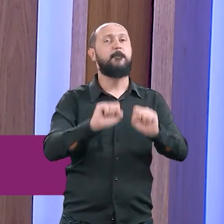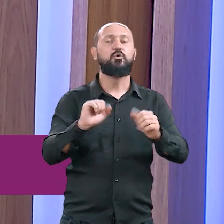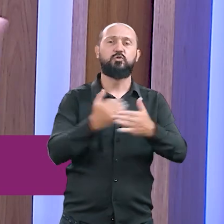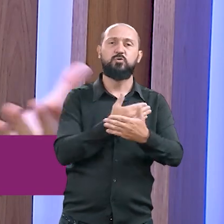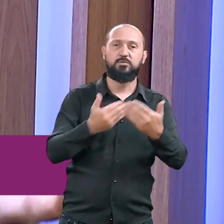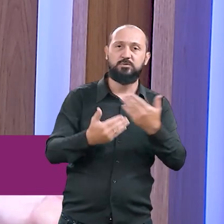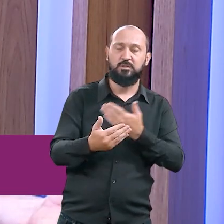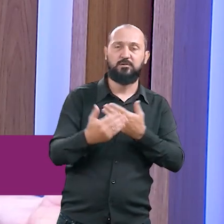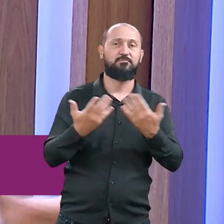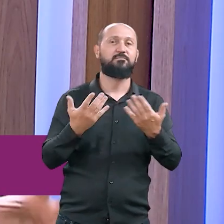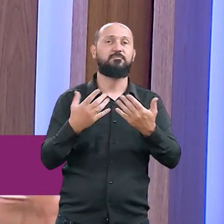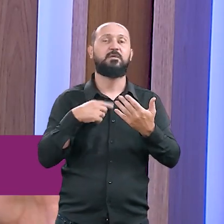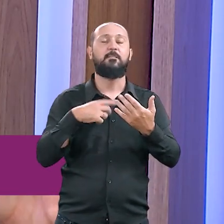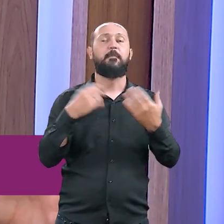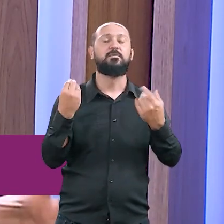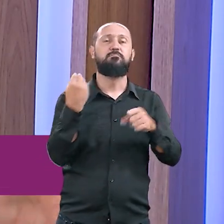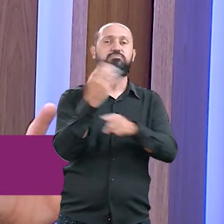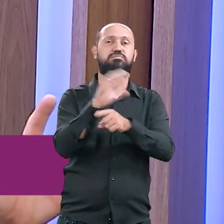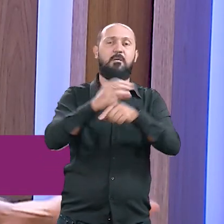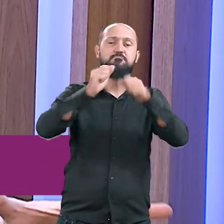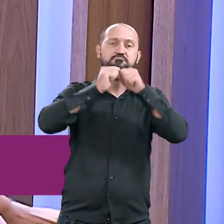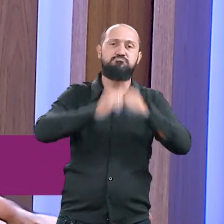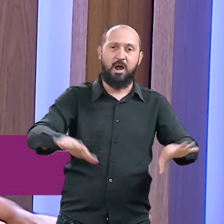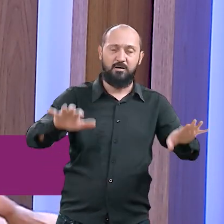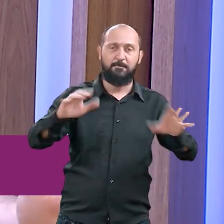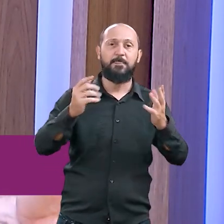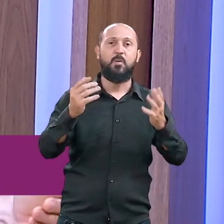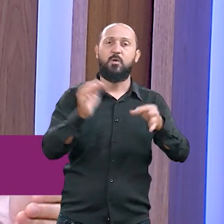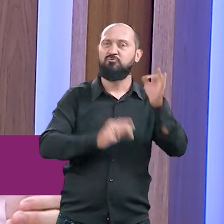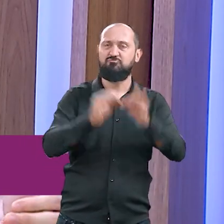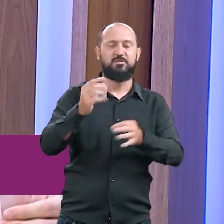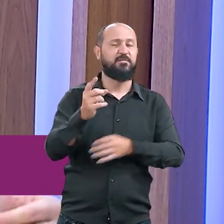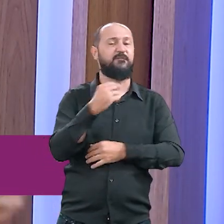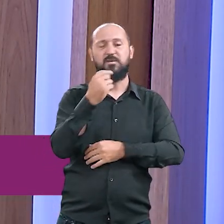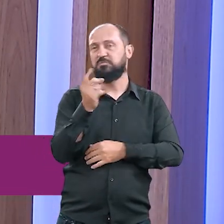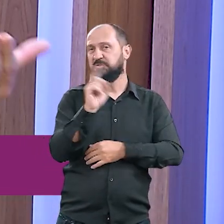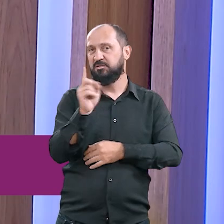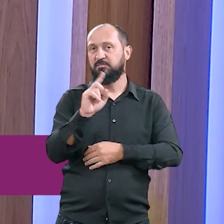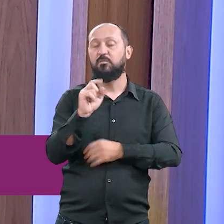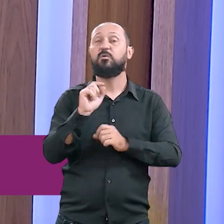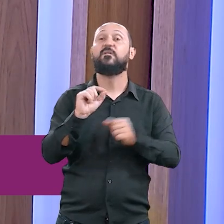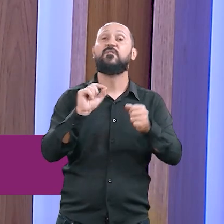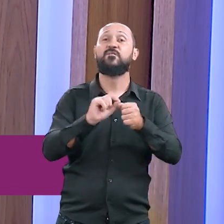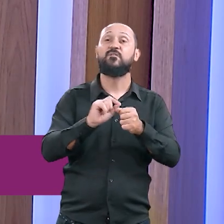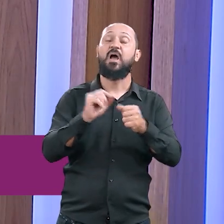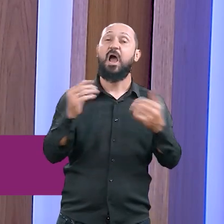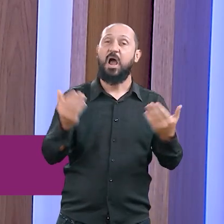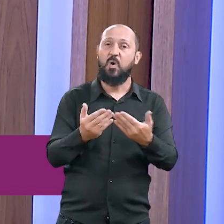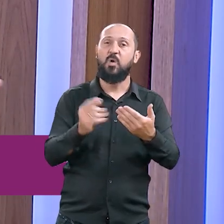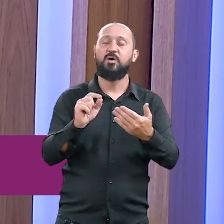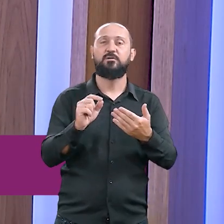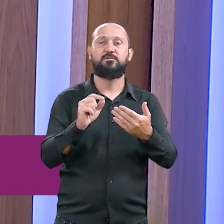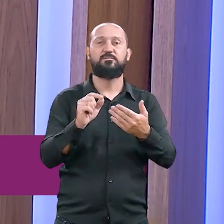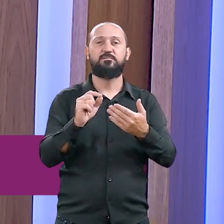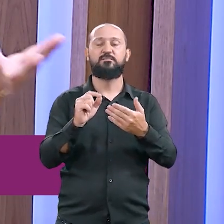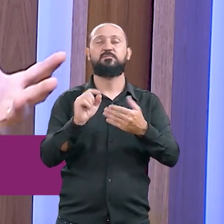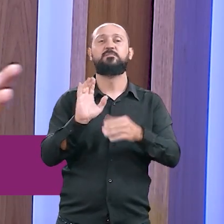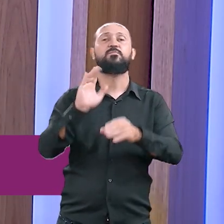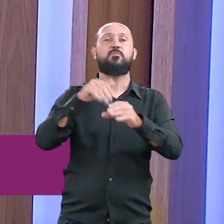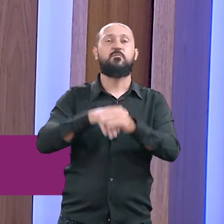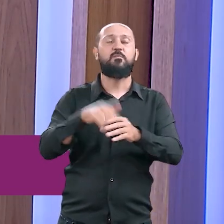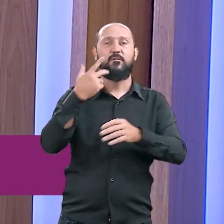si não é o crime. O crime é você falar mal de outra pessoa, né?